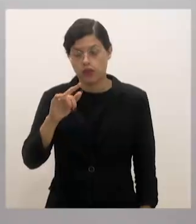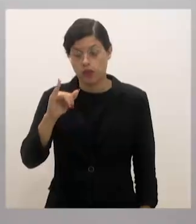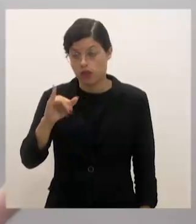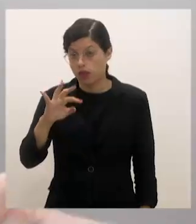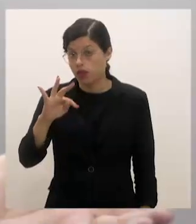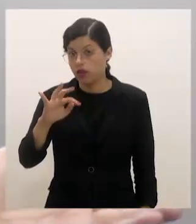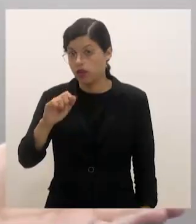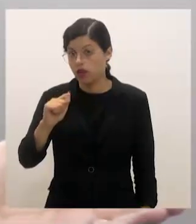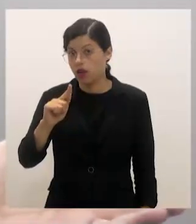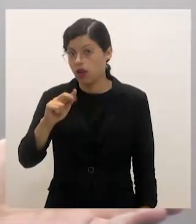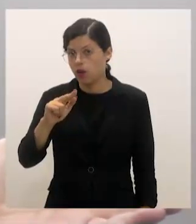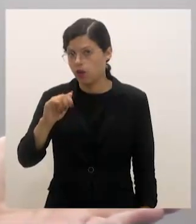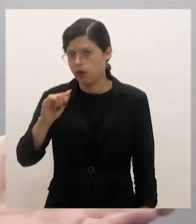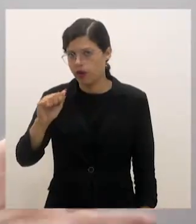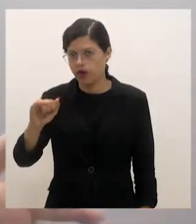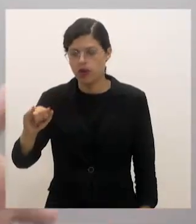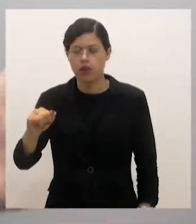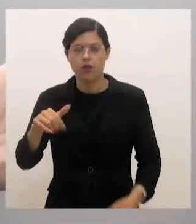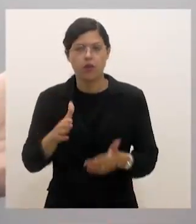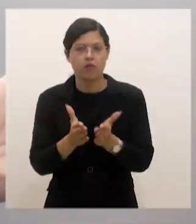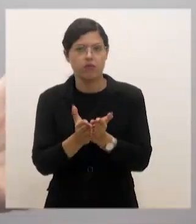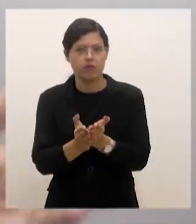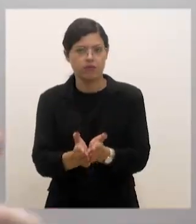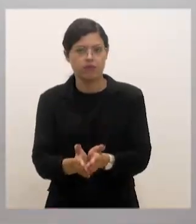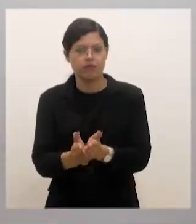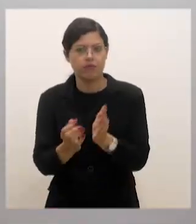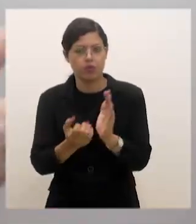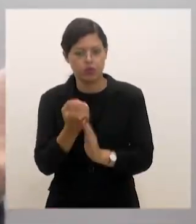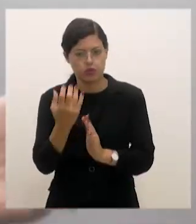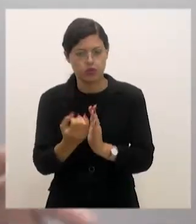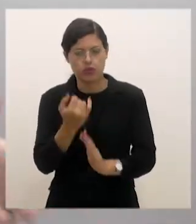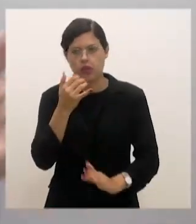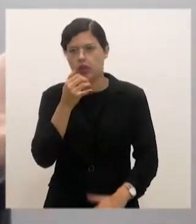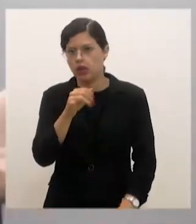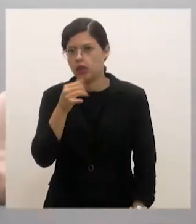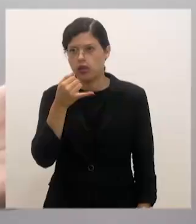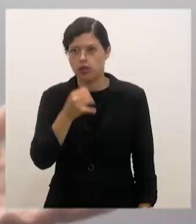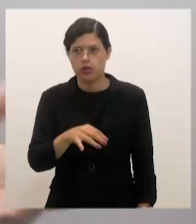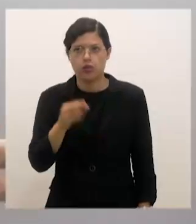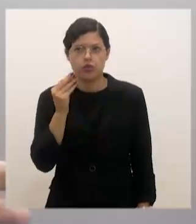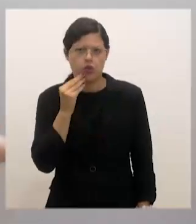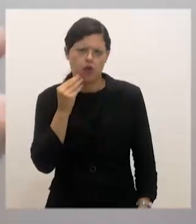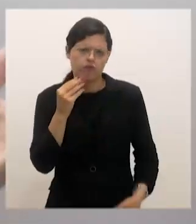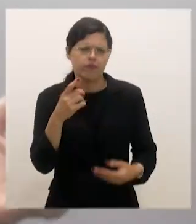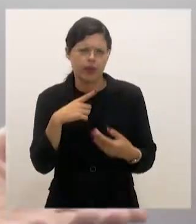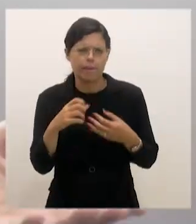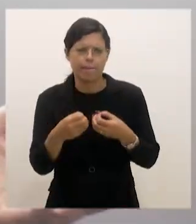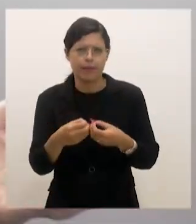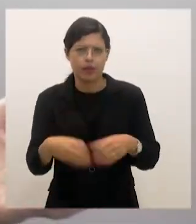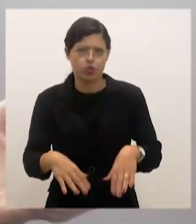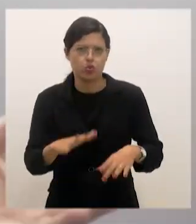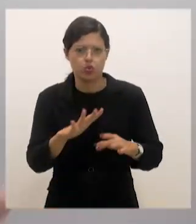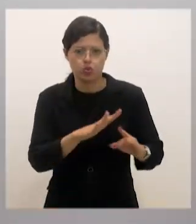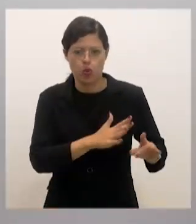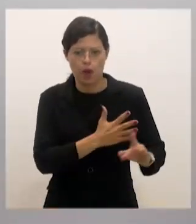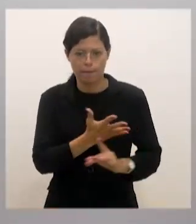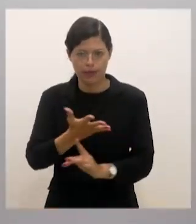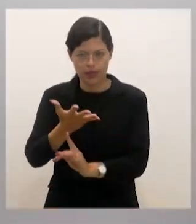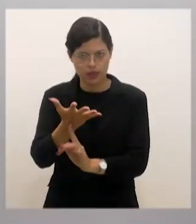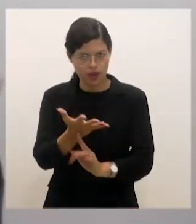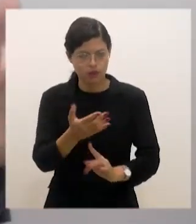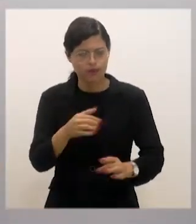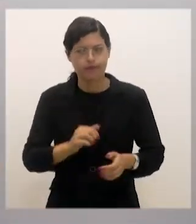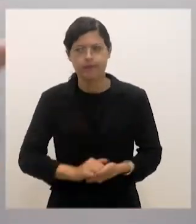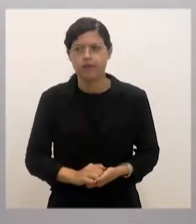gerar energia. E, evidentemente, que aquilo traz prejuízos ambientais.